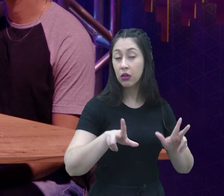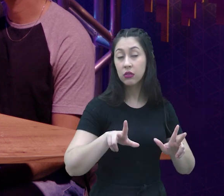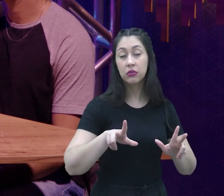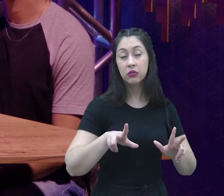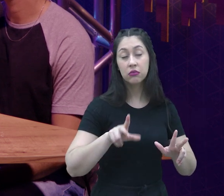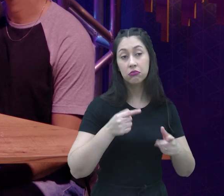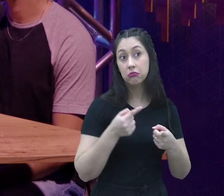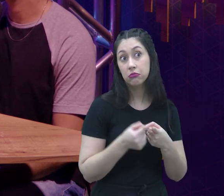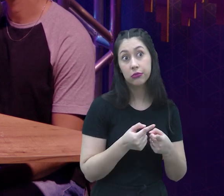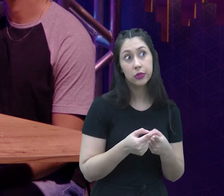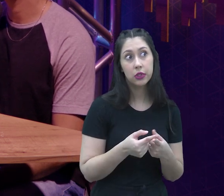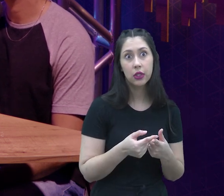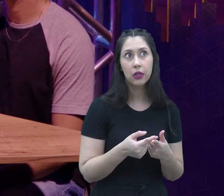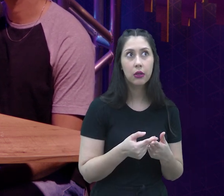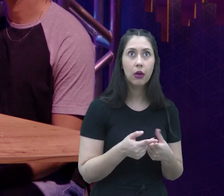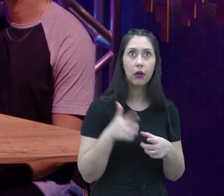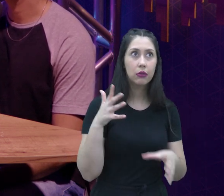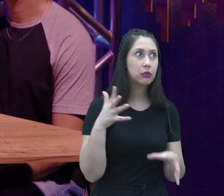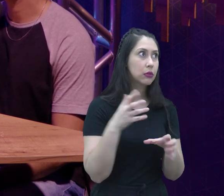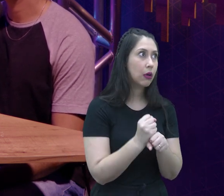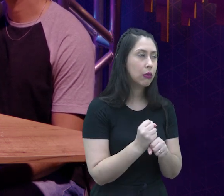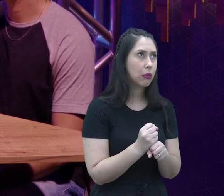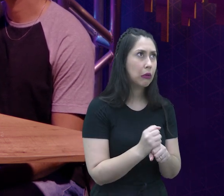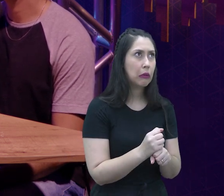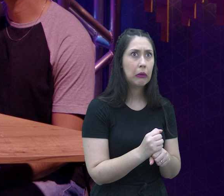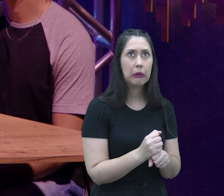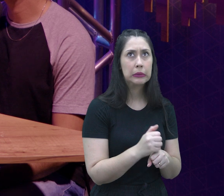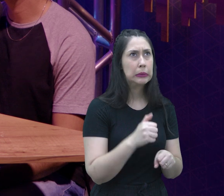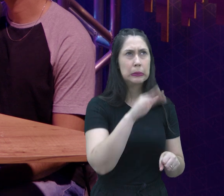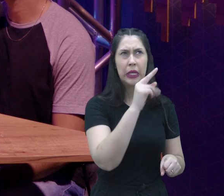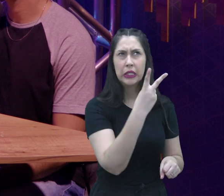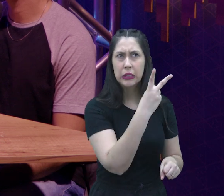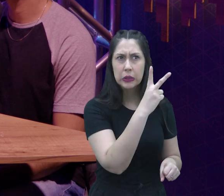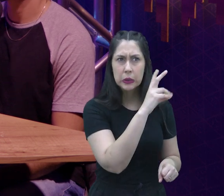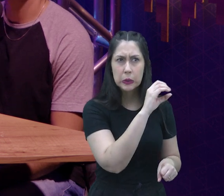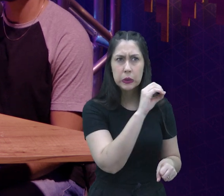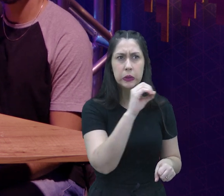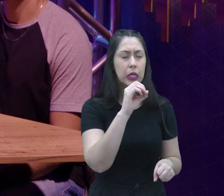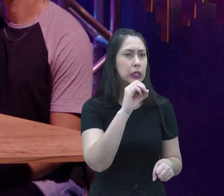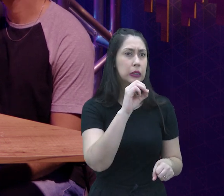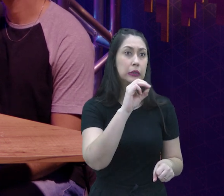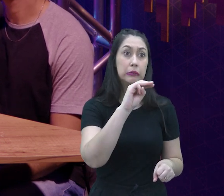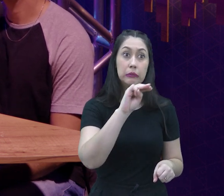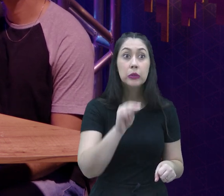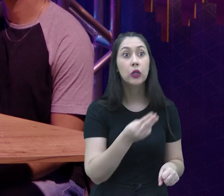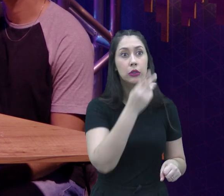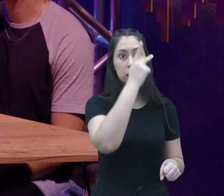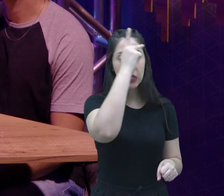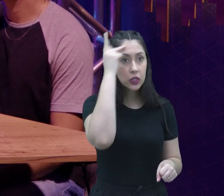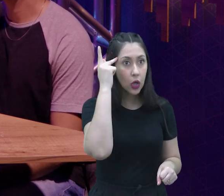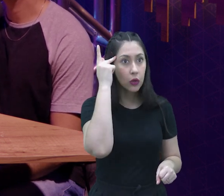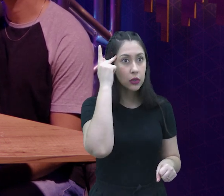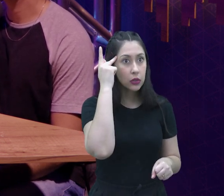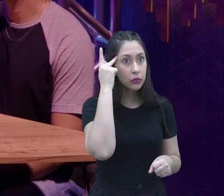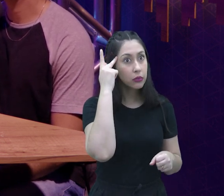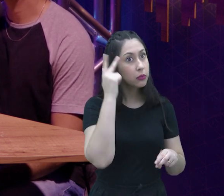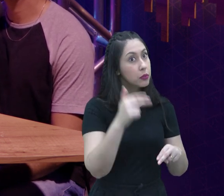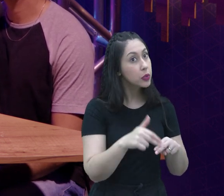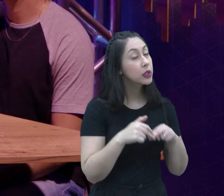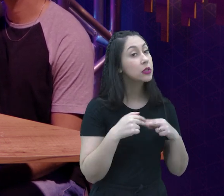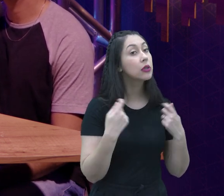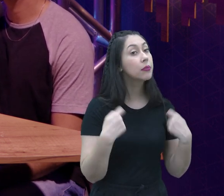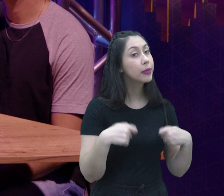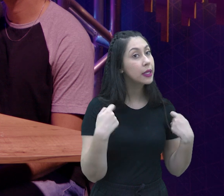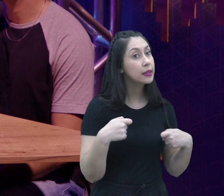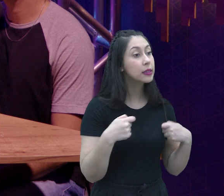do governo, porque, né, somos mais de 200 milhões de pessoas nesse país, é muita coisa para decidir, então precisa